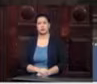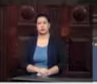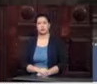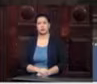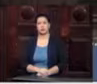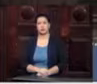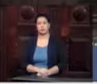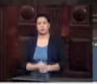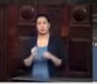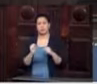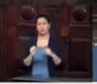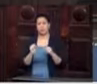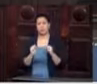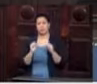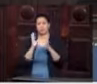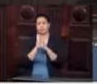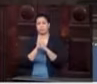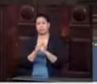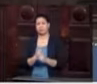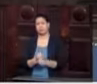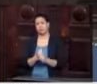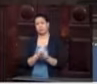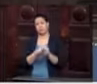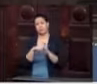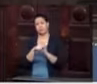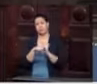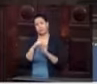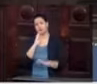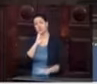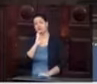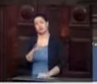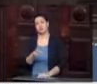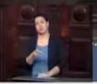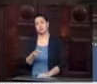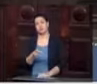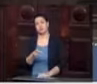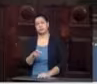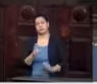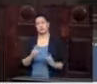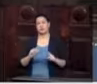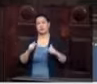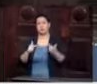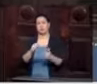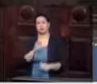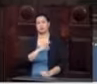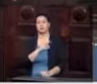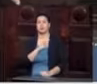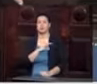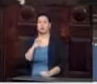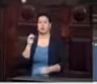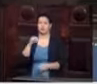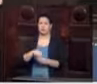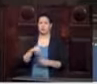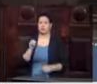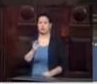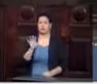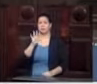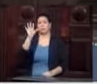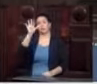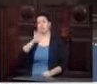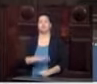O que podemos avaliar como resultado da ação policial nas comunidades